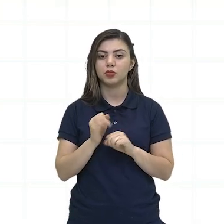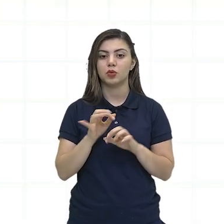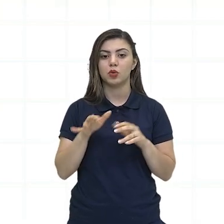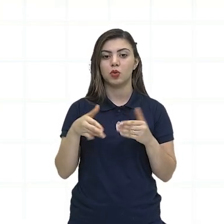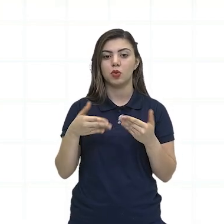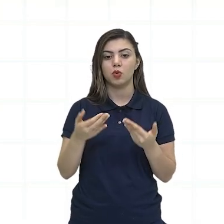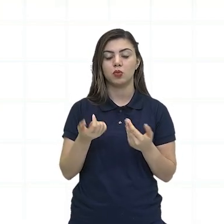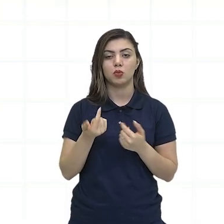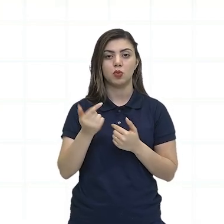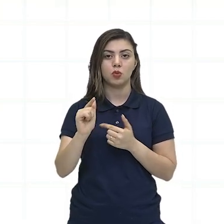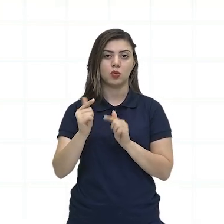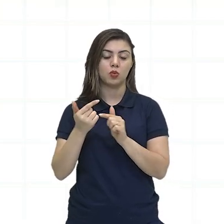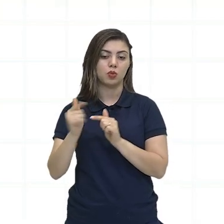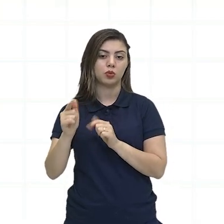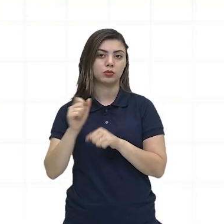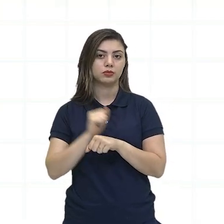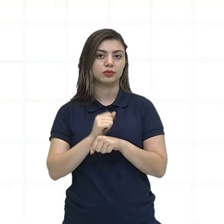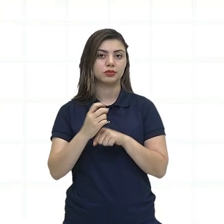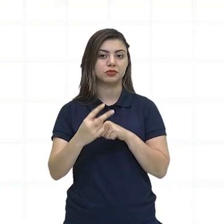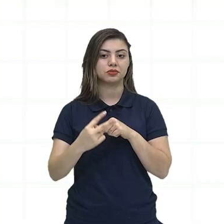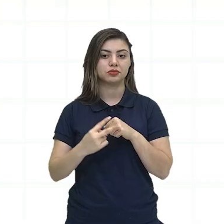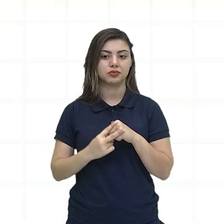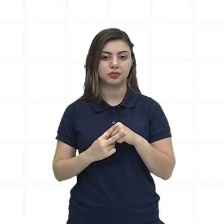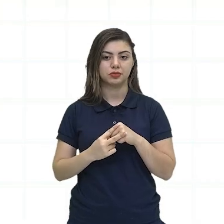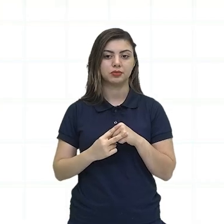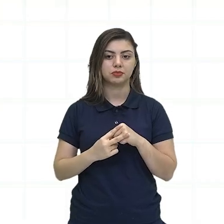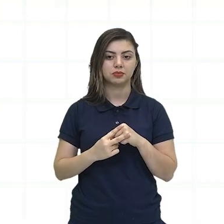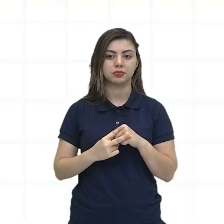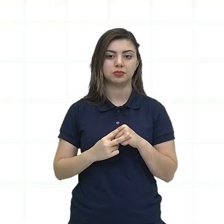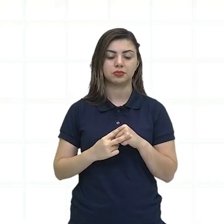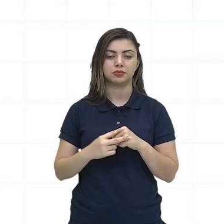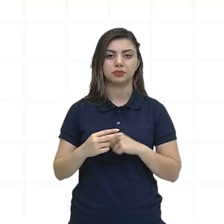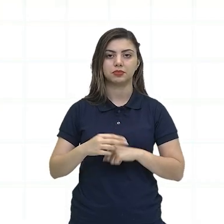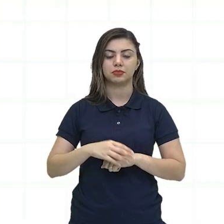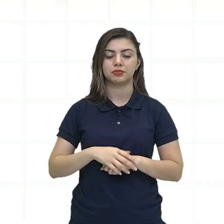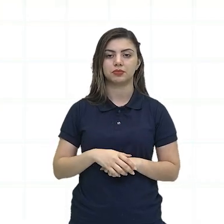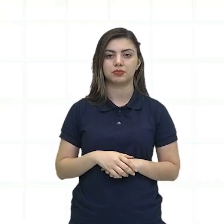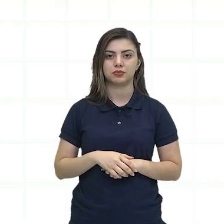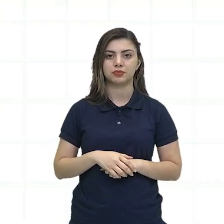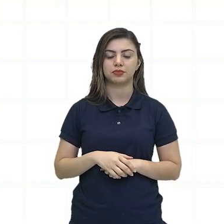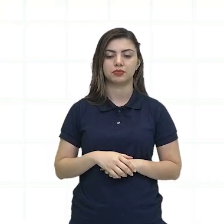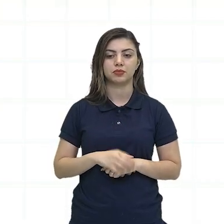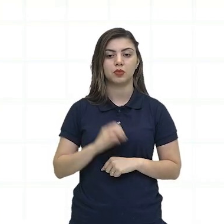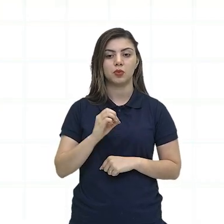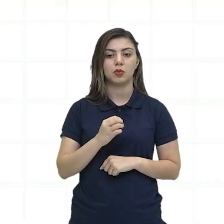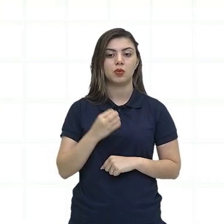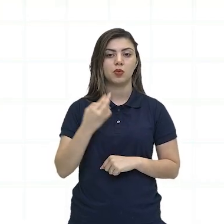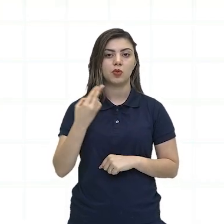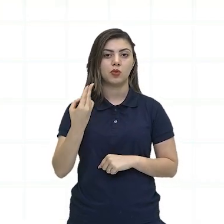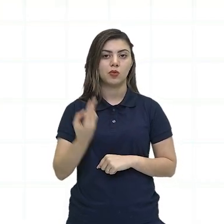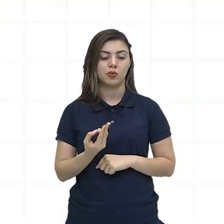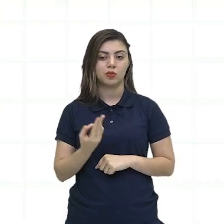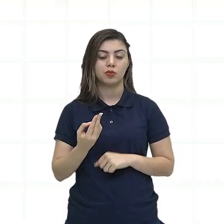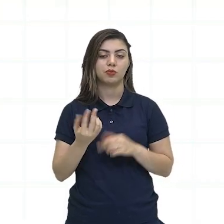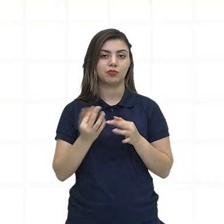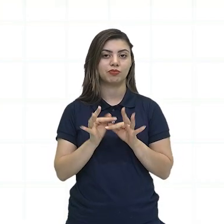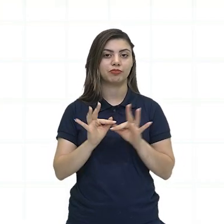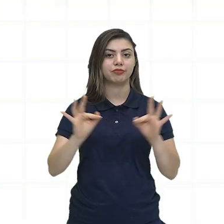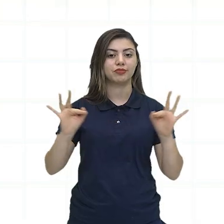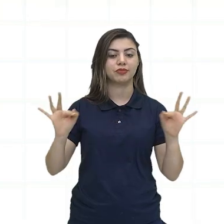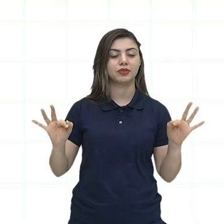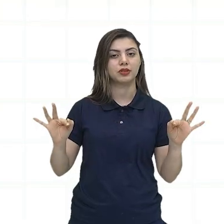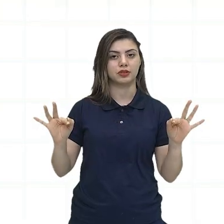other adverbs, outros advérbios, or entire sentence, ou